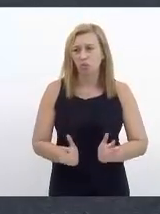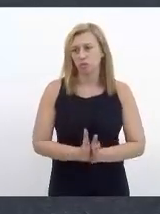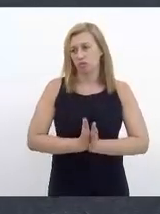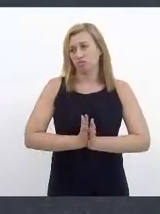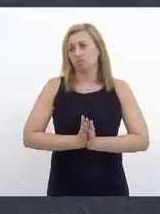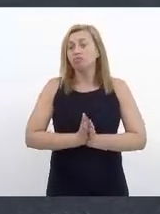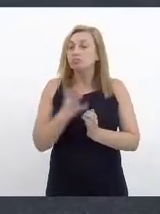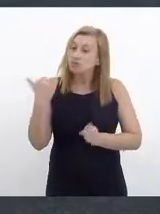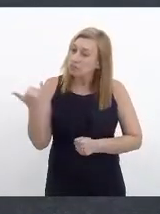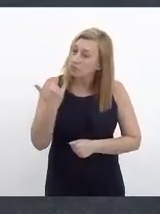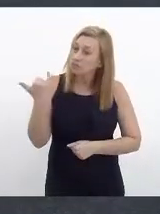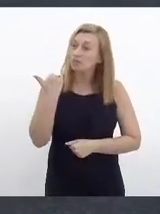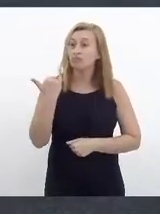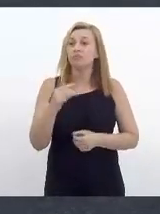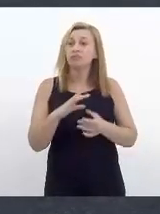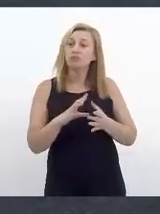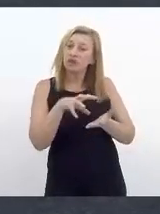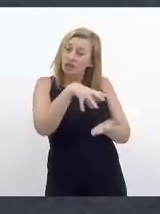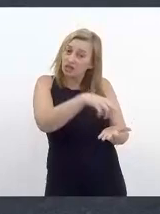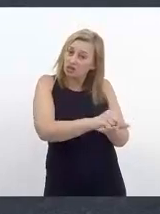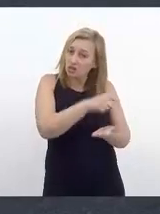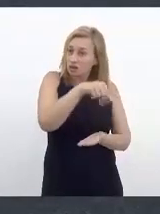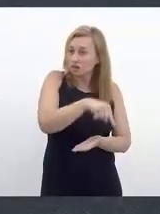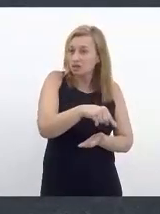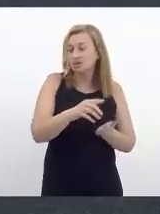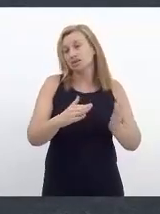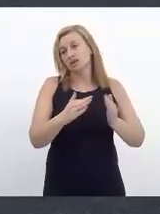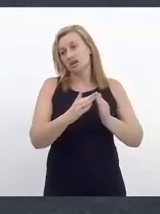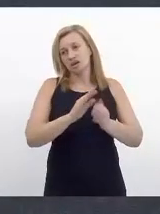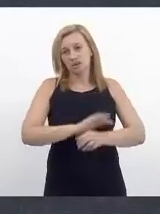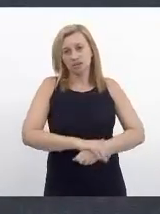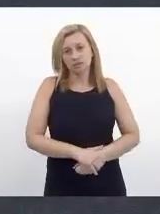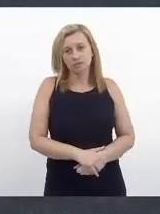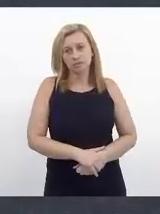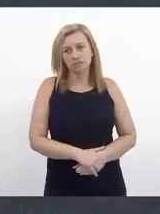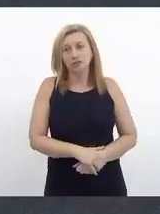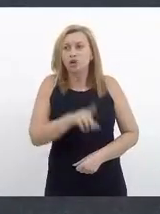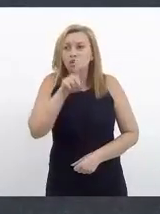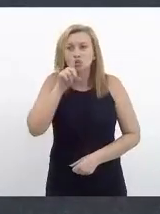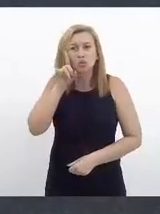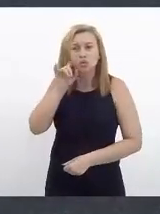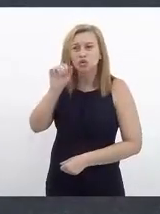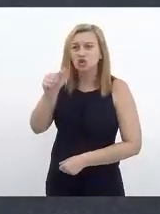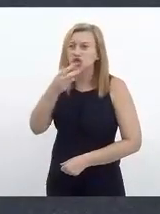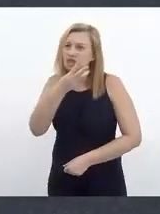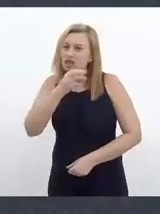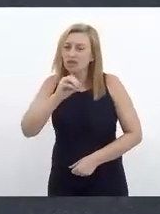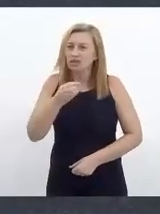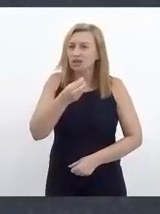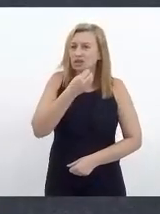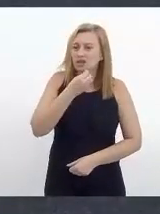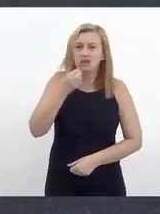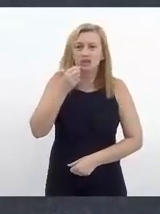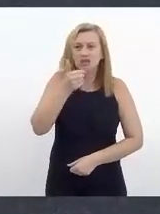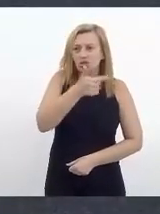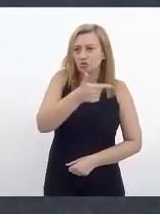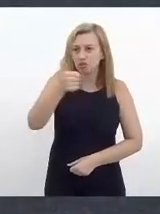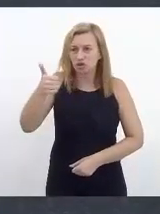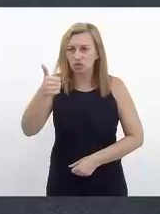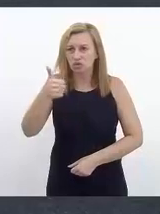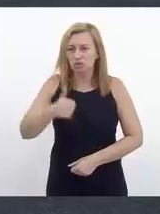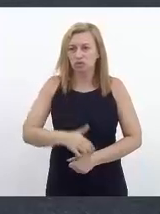Então é importante a gente deixar registrado nos anais dessa casa que no dia 30 de setembro de